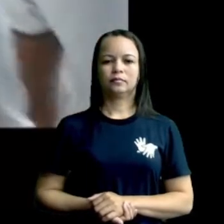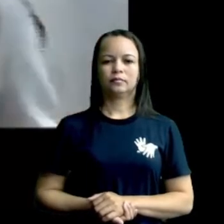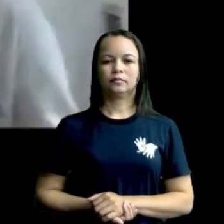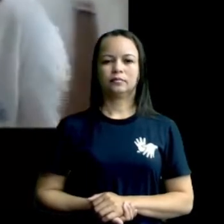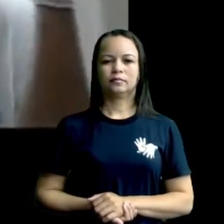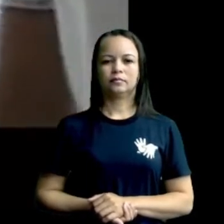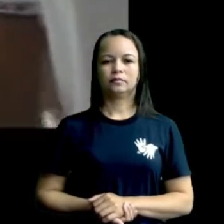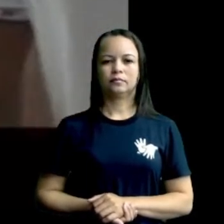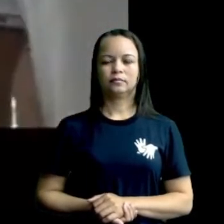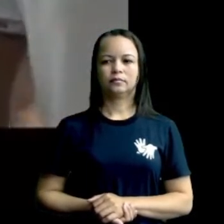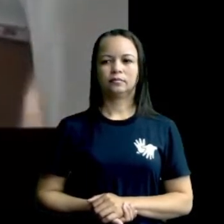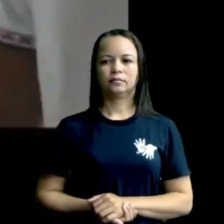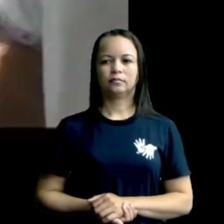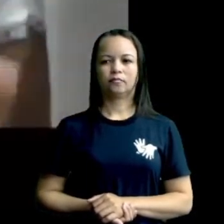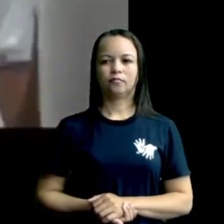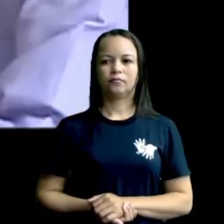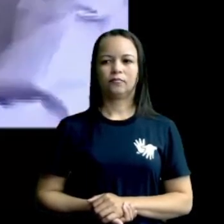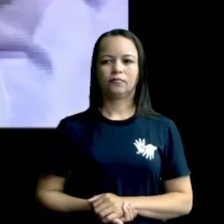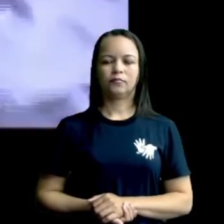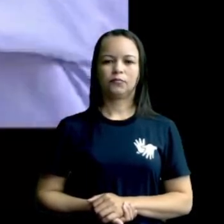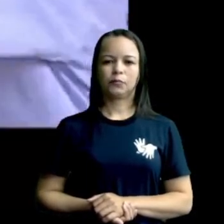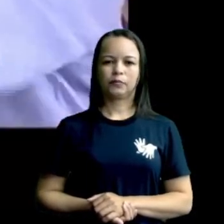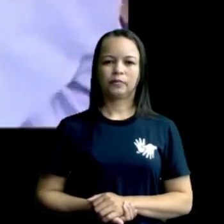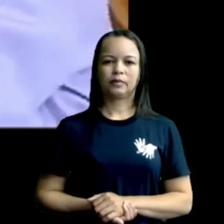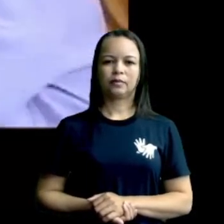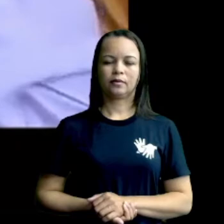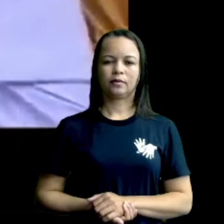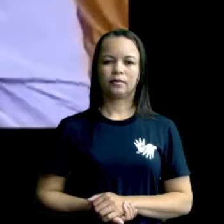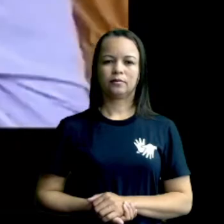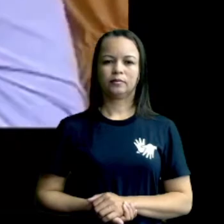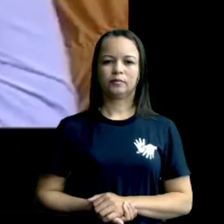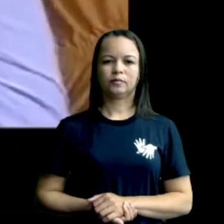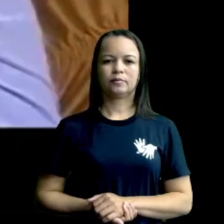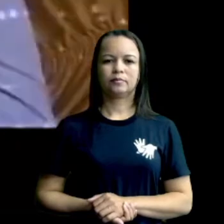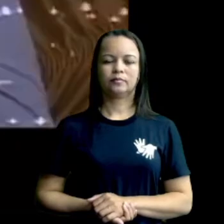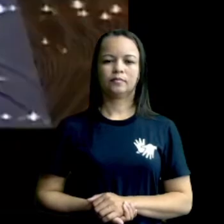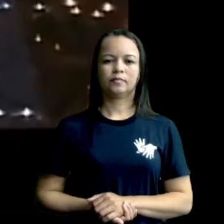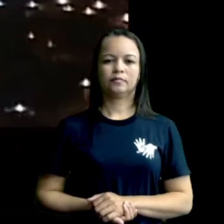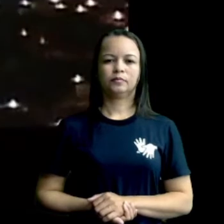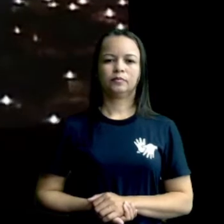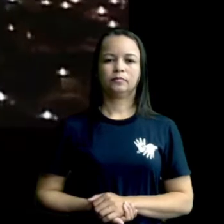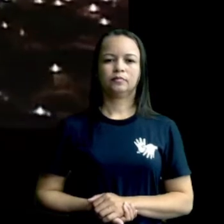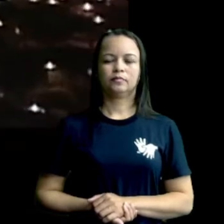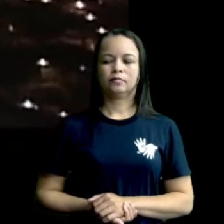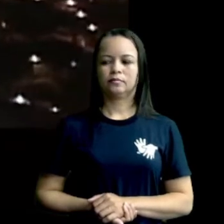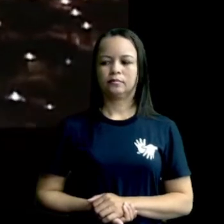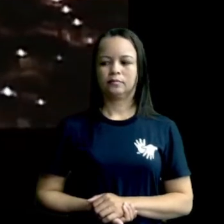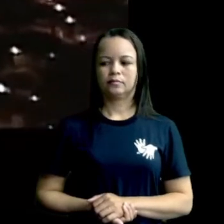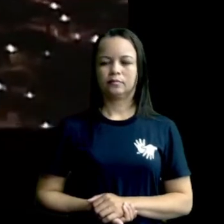Eita, Vitória linda! Obrigado, Vitória de Santo Antão, por tudo!